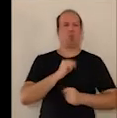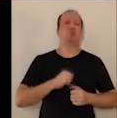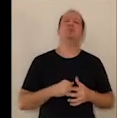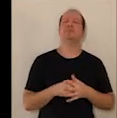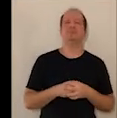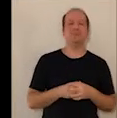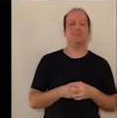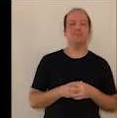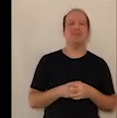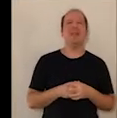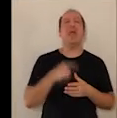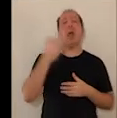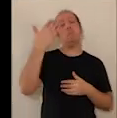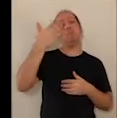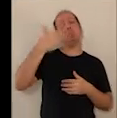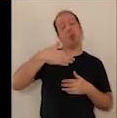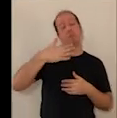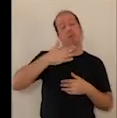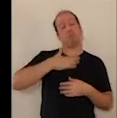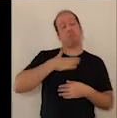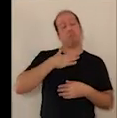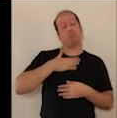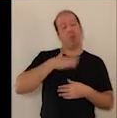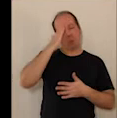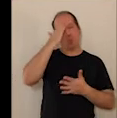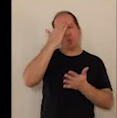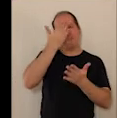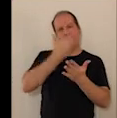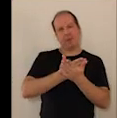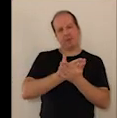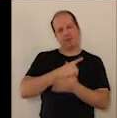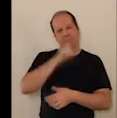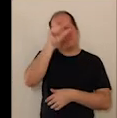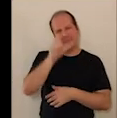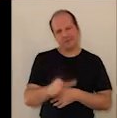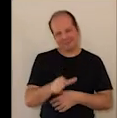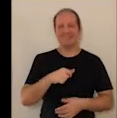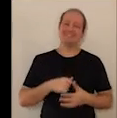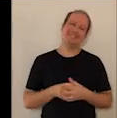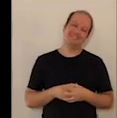Vou lhe dar prova da imensa confiança que tenho em você, minha pombinha dourada.